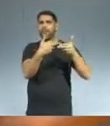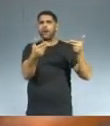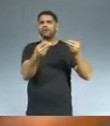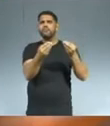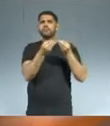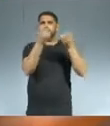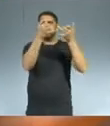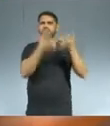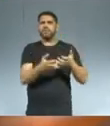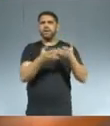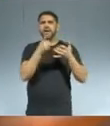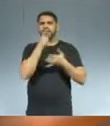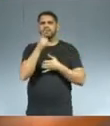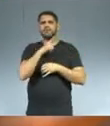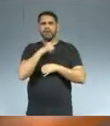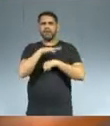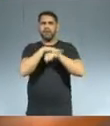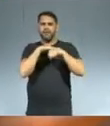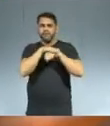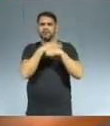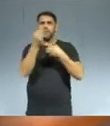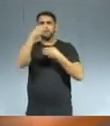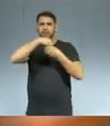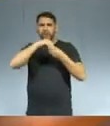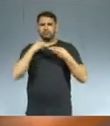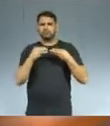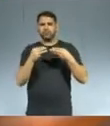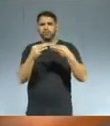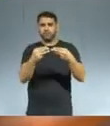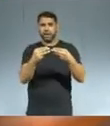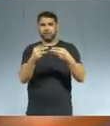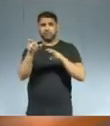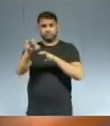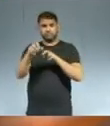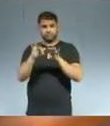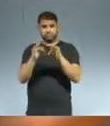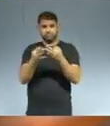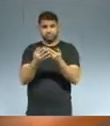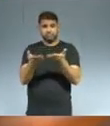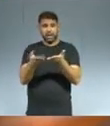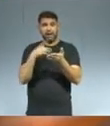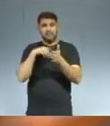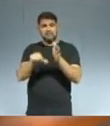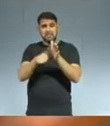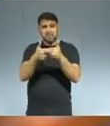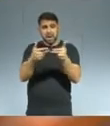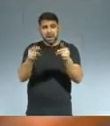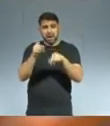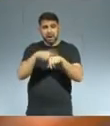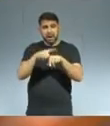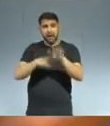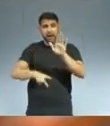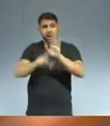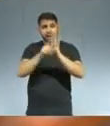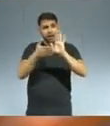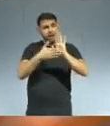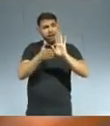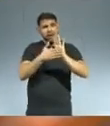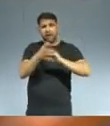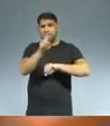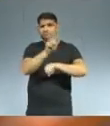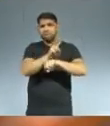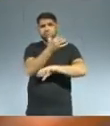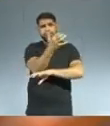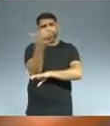pediram até para falar e a gente tem conversado muito isso dentro do ministério a primeira grande ferramenta é a legislação